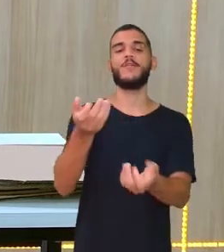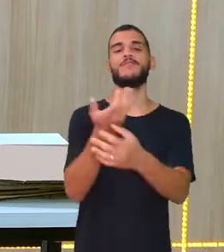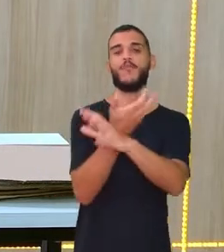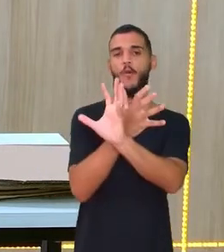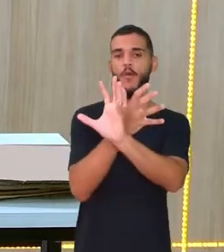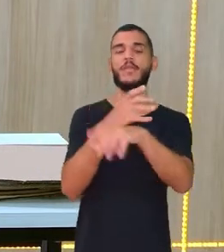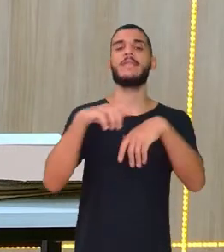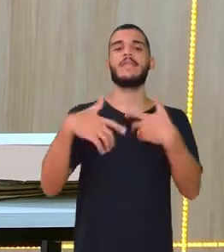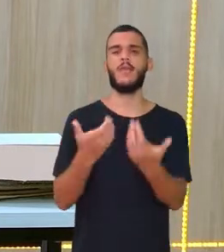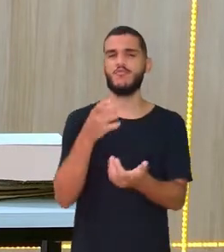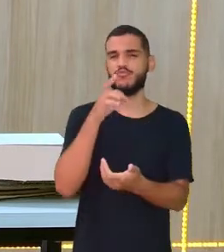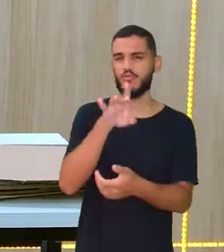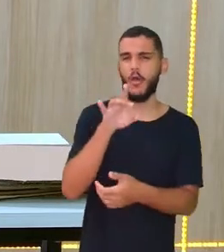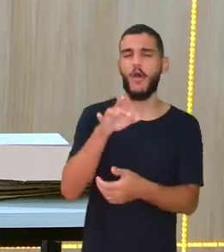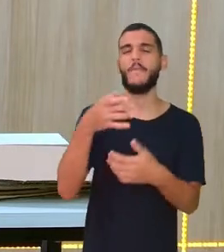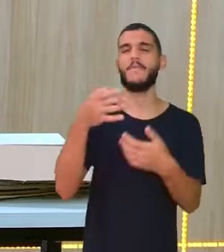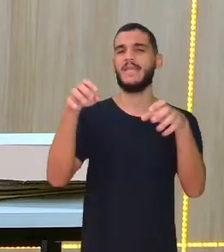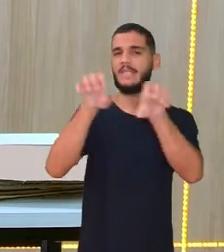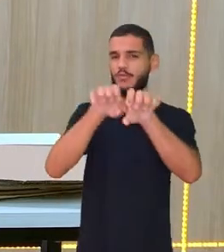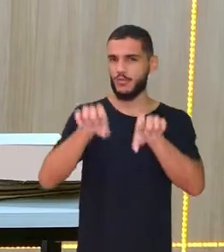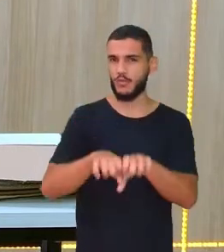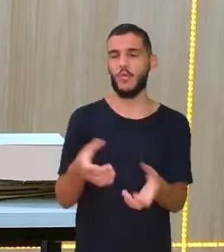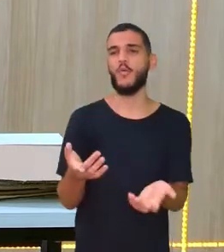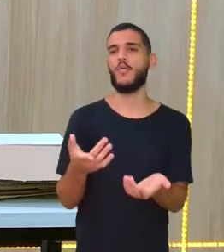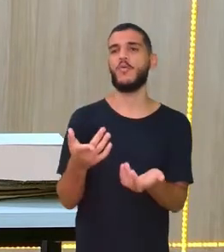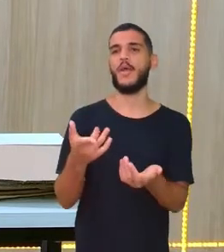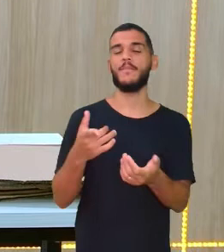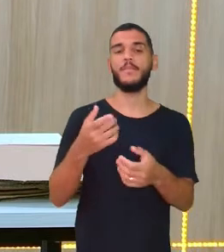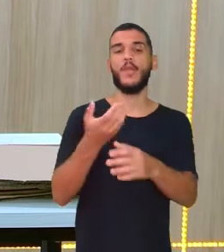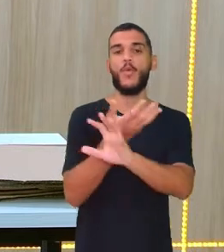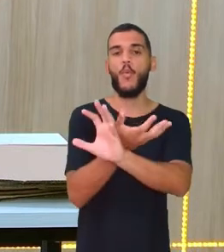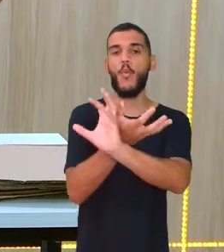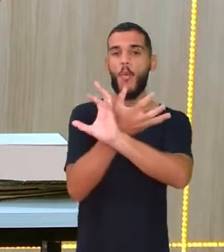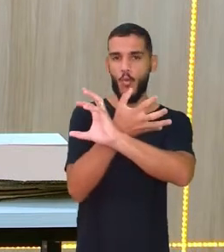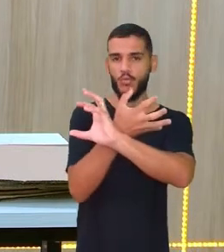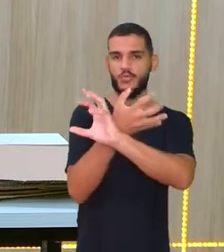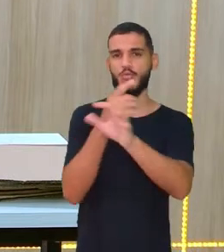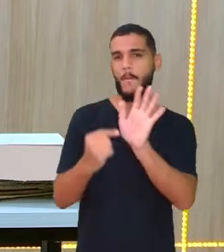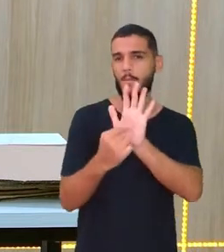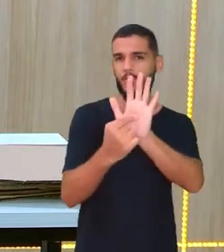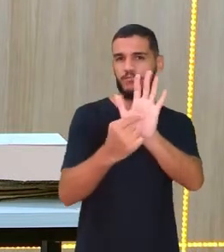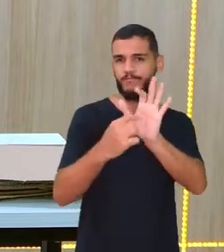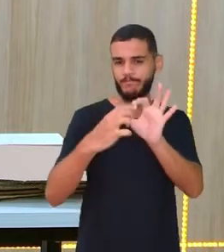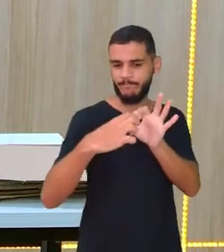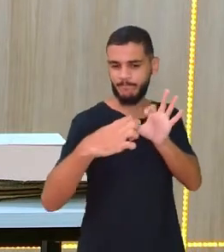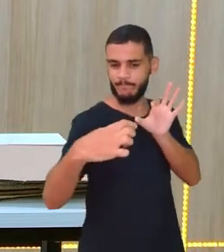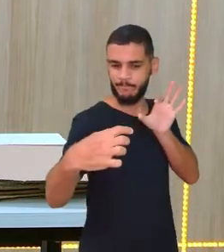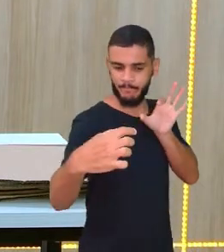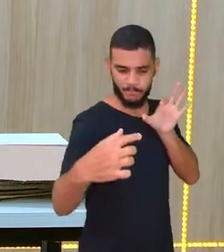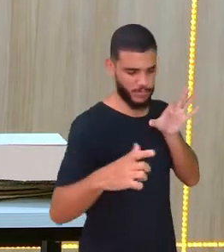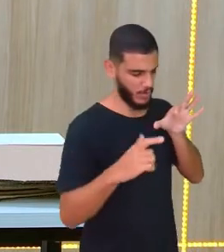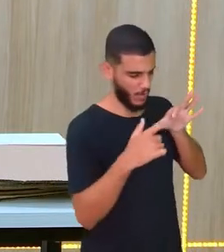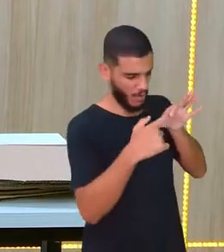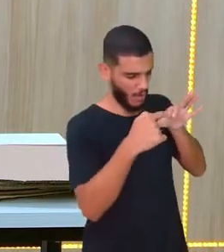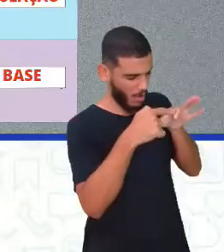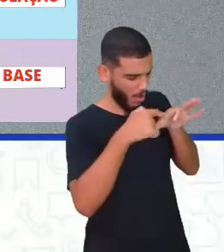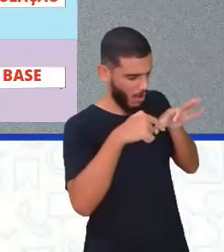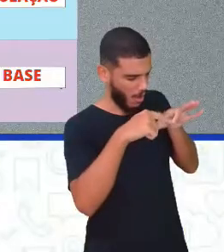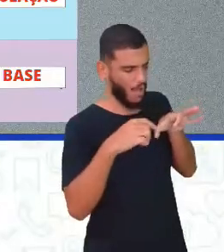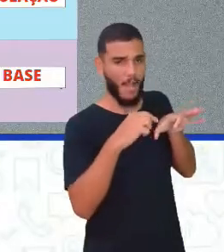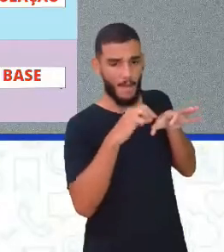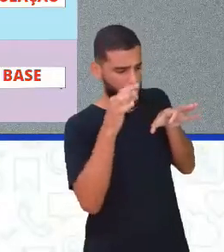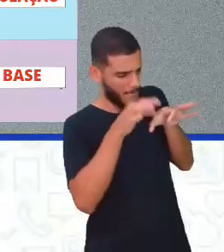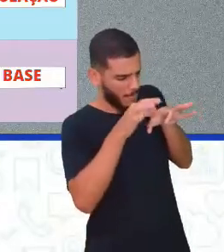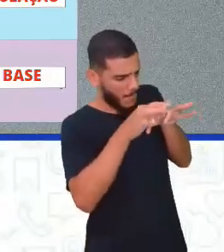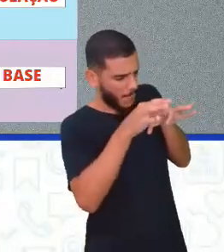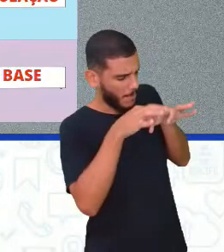não só as estruturas, né, a questão aí de um osso longo sendo apresentado, desde essa parte esponjosa, como a produção,